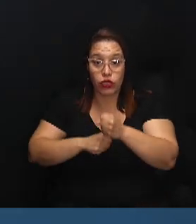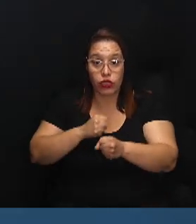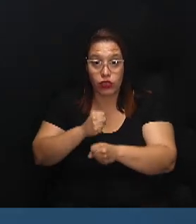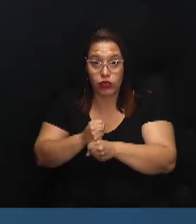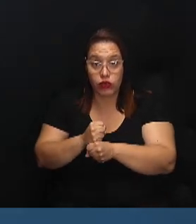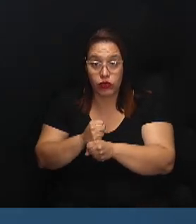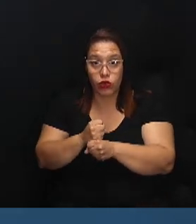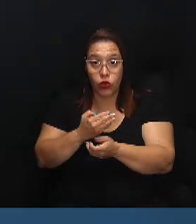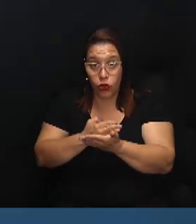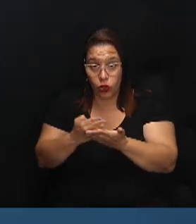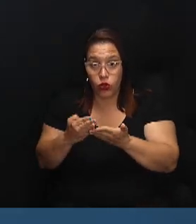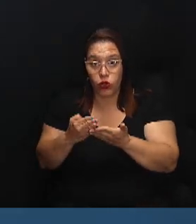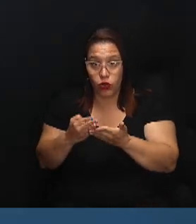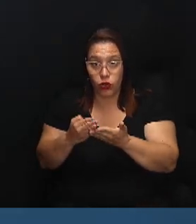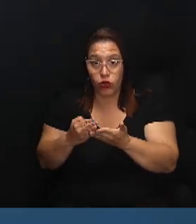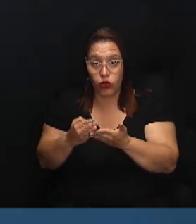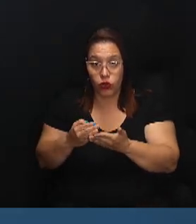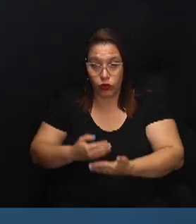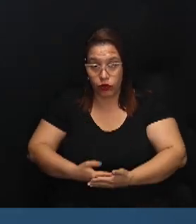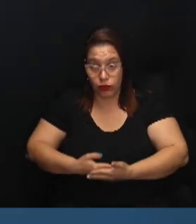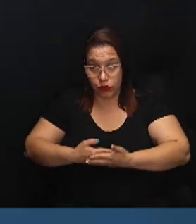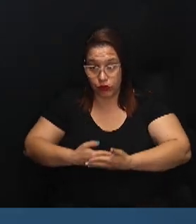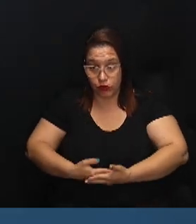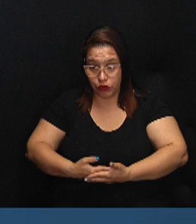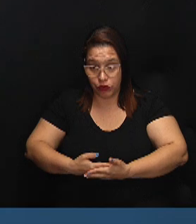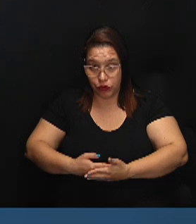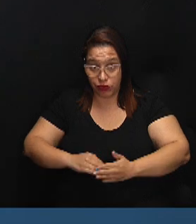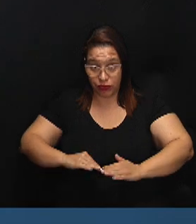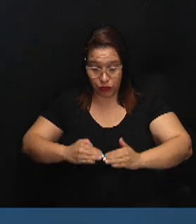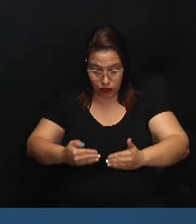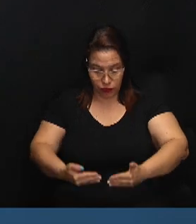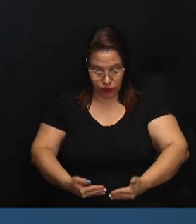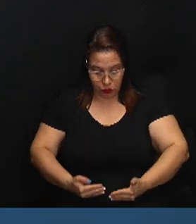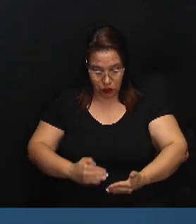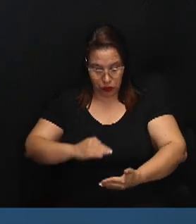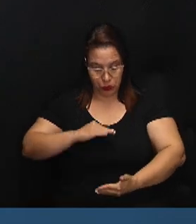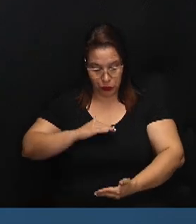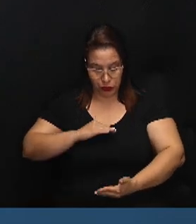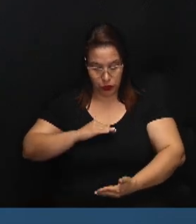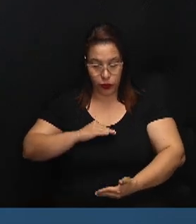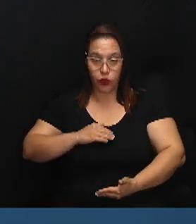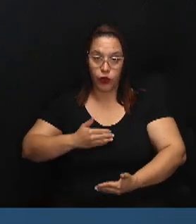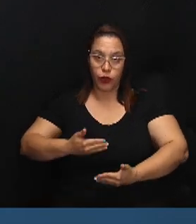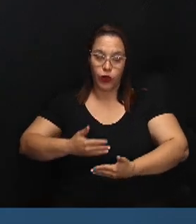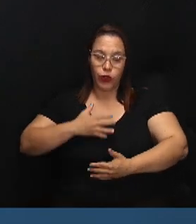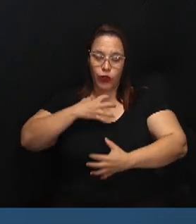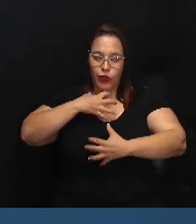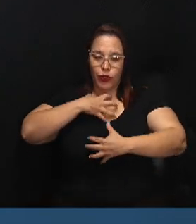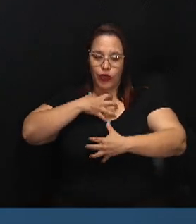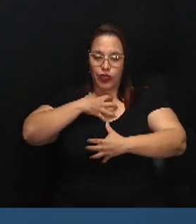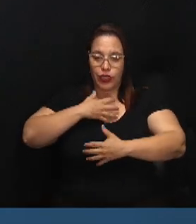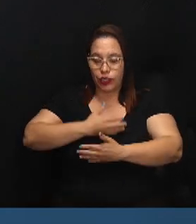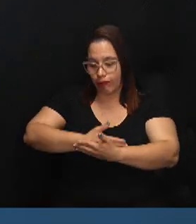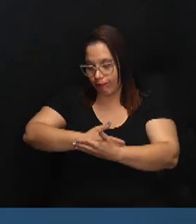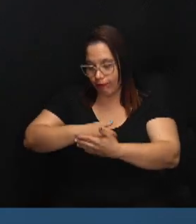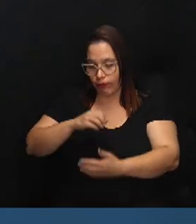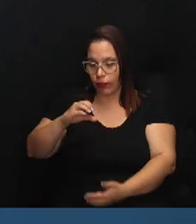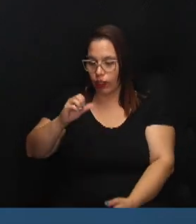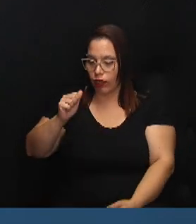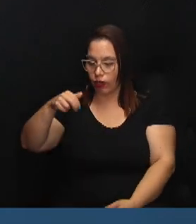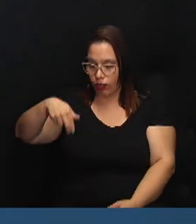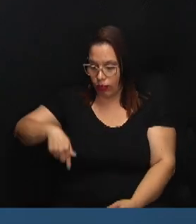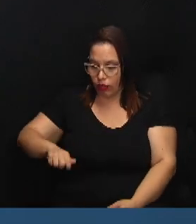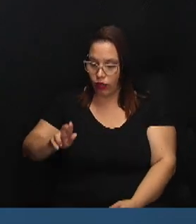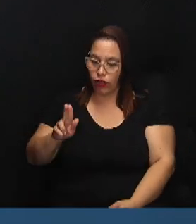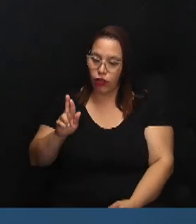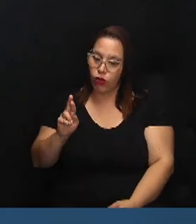né, começou a fazer o método canguru, que é deixar o neném, né, coladinho aqui com a gente para ele ganhar peso, sentir o conforto, né, sair daquele desconforto